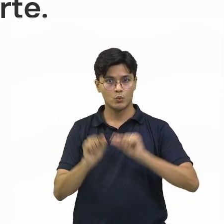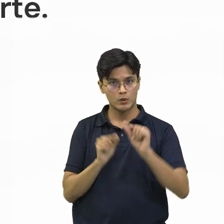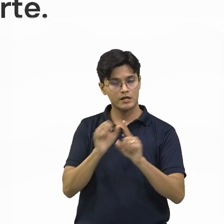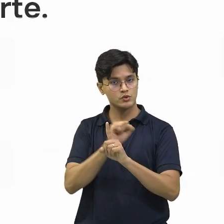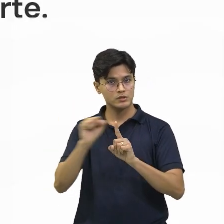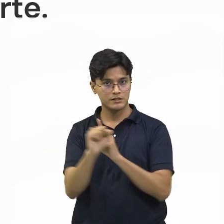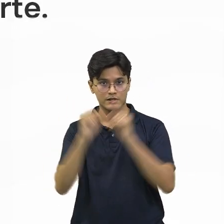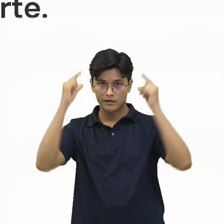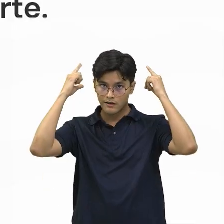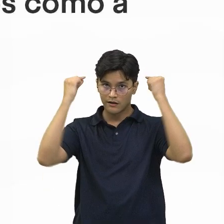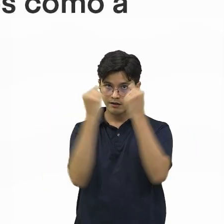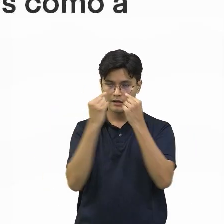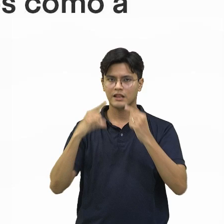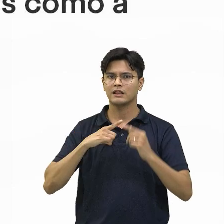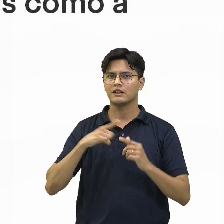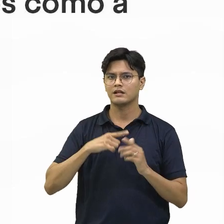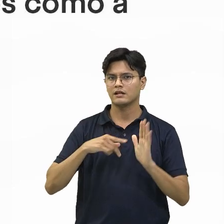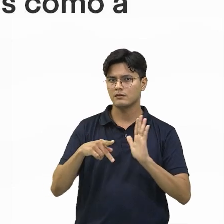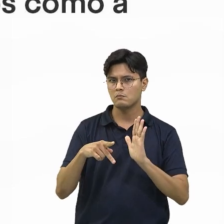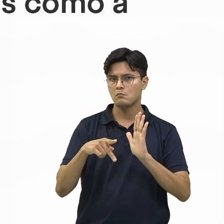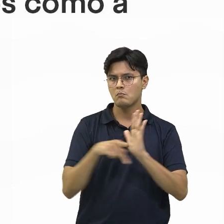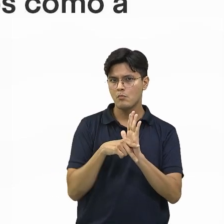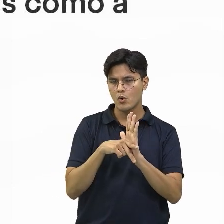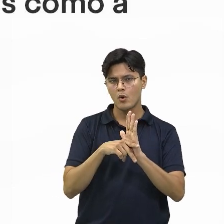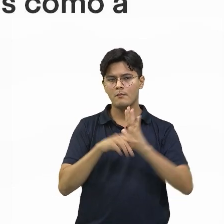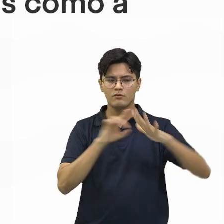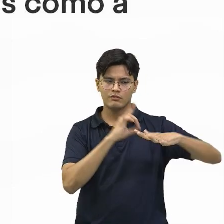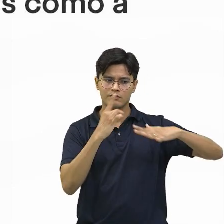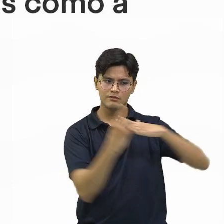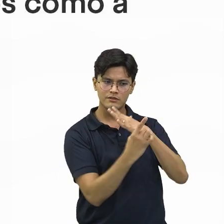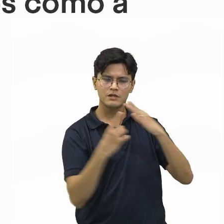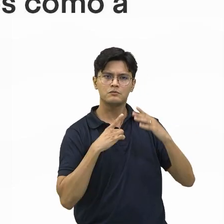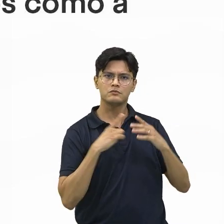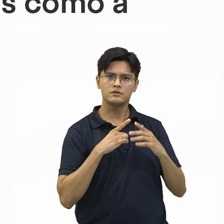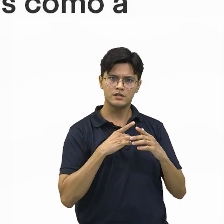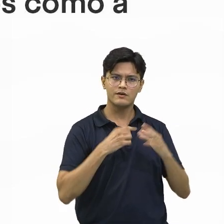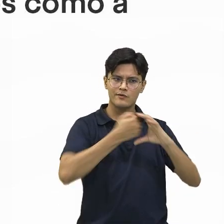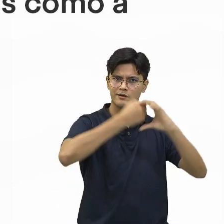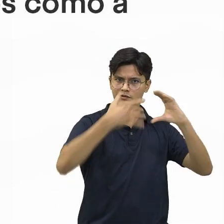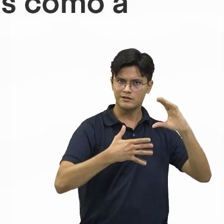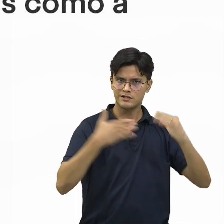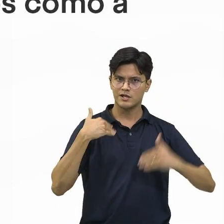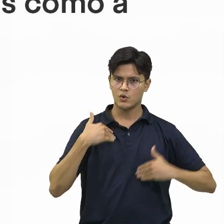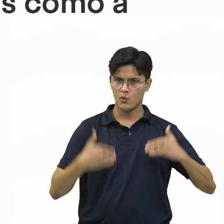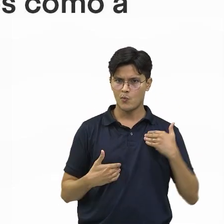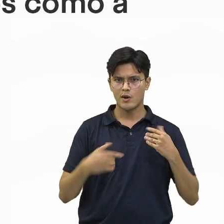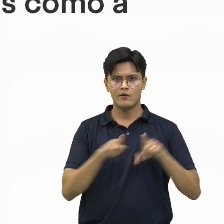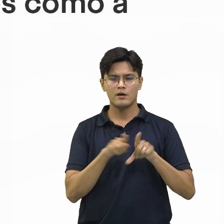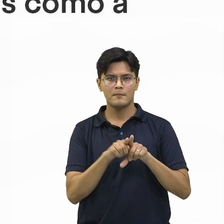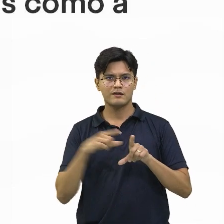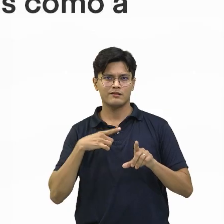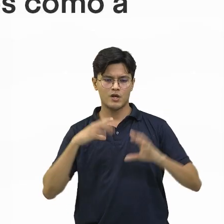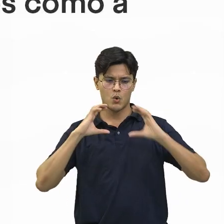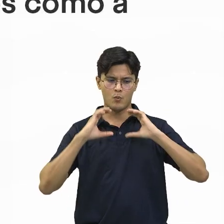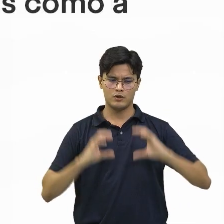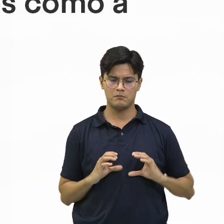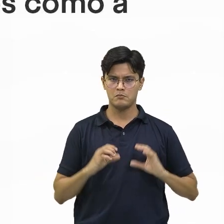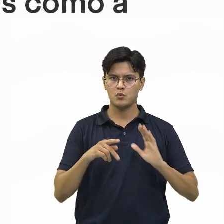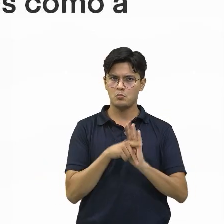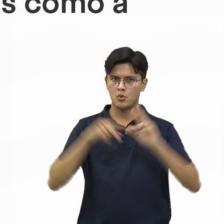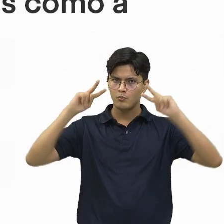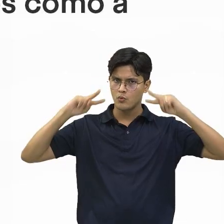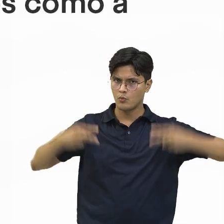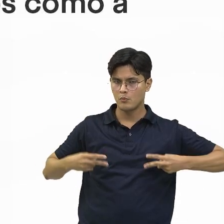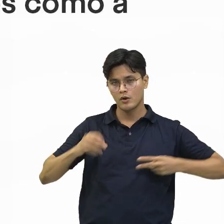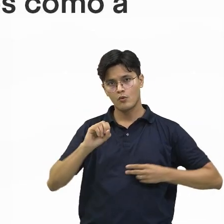deuses que possuíam atributos físicos, comportamentos humanos ou animalescos. Tá? Cada polis ela possuía